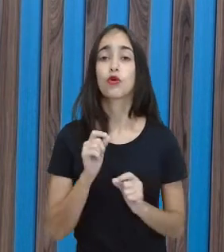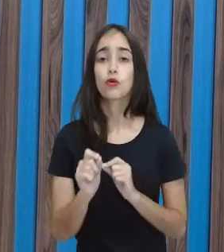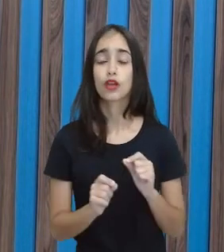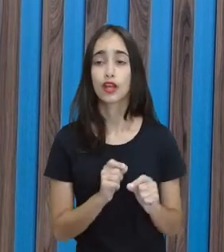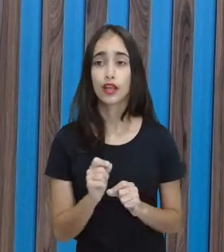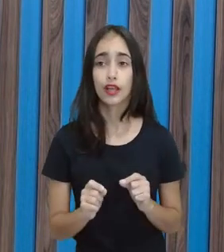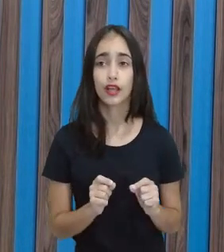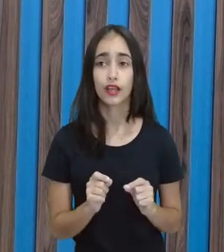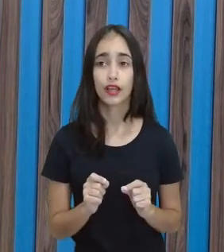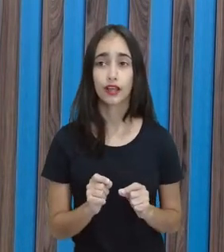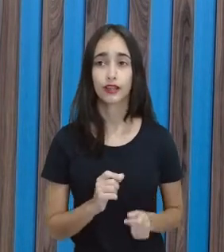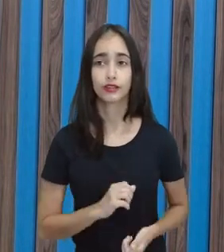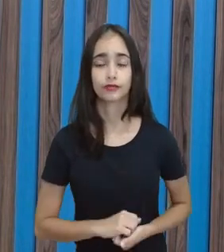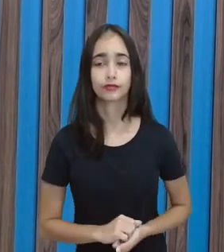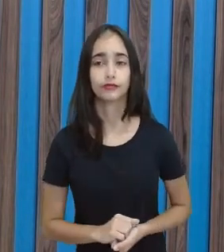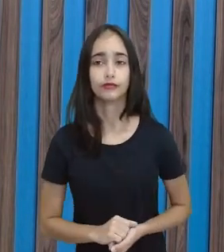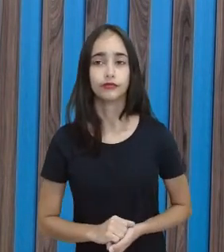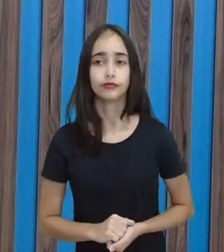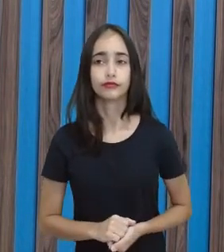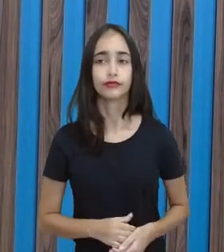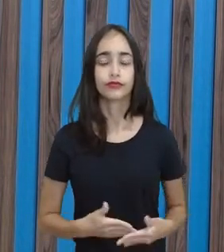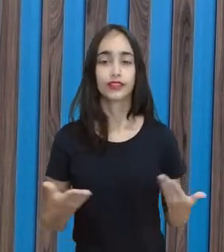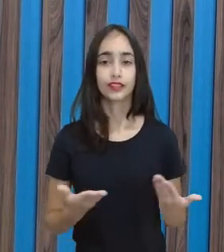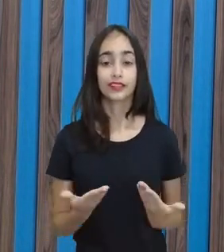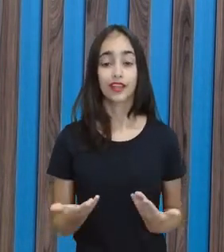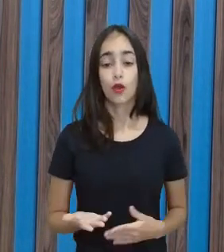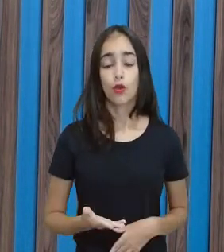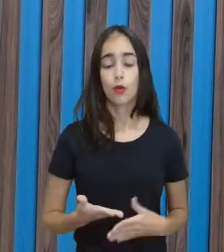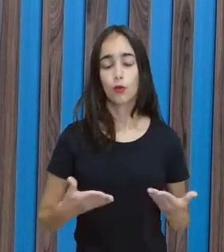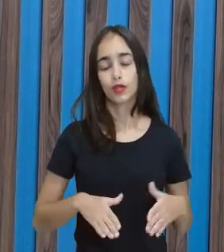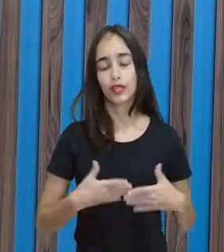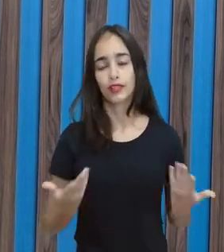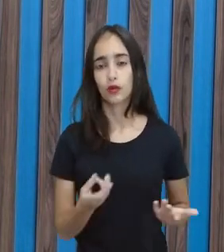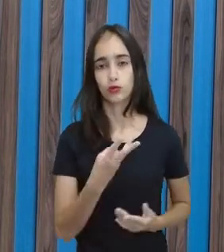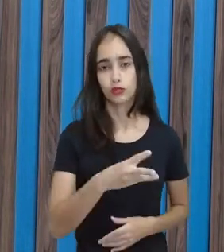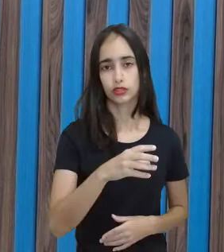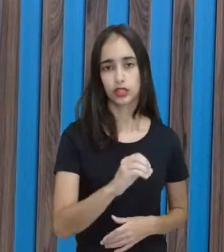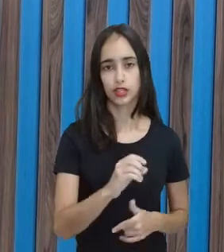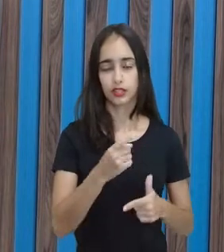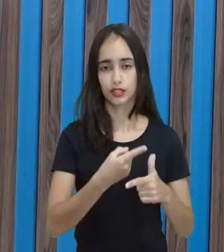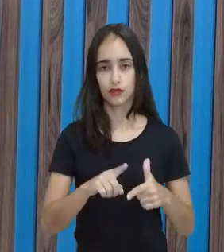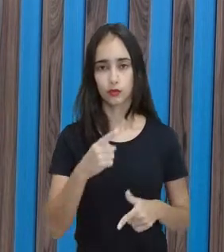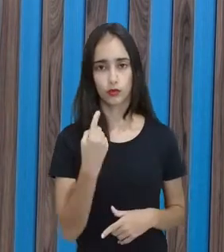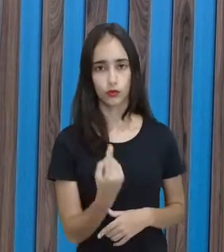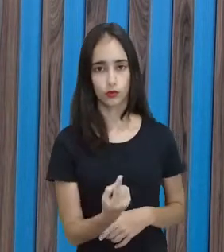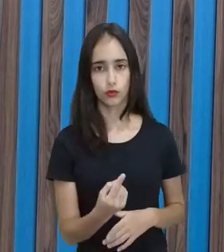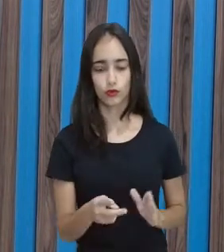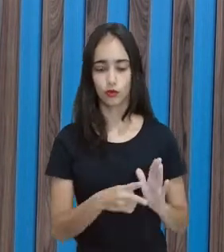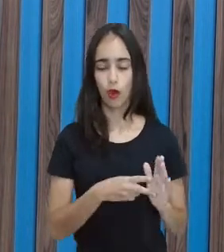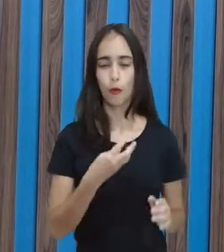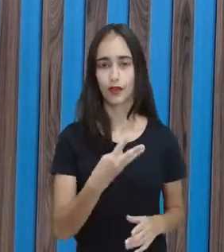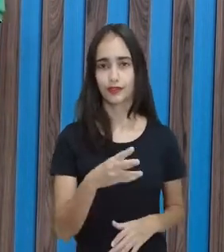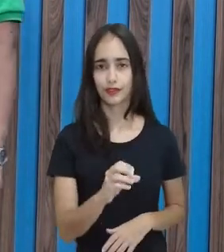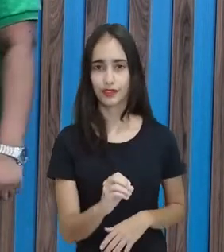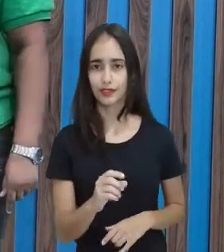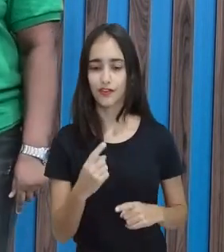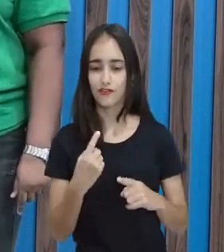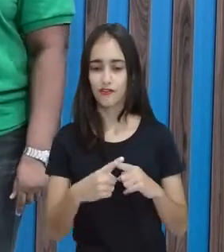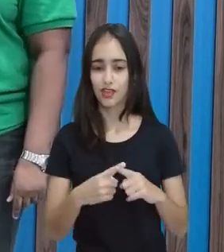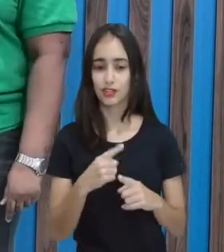1. 30 dividido por 1, 30, vezes 1,5 milhão,